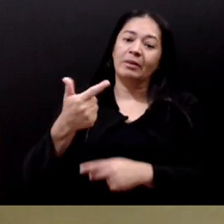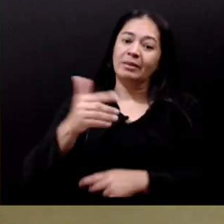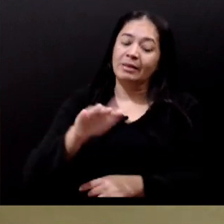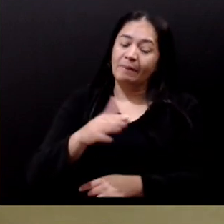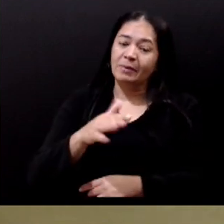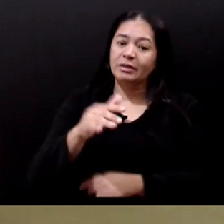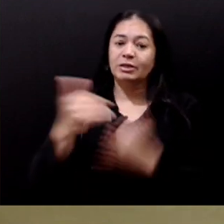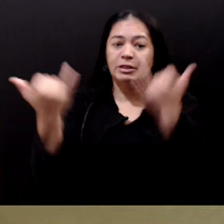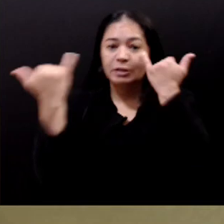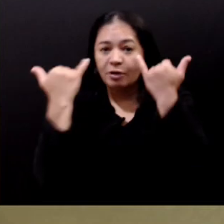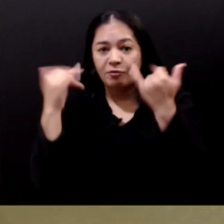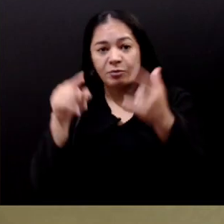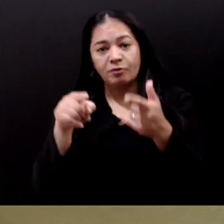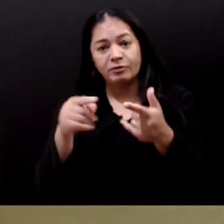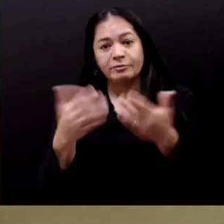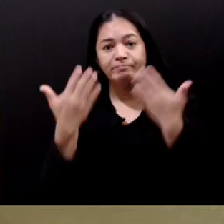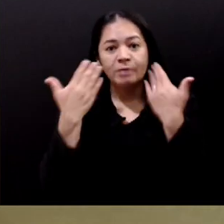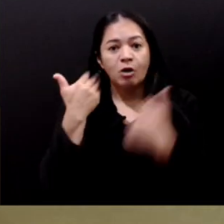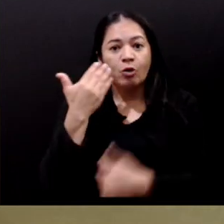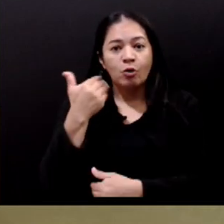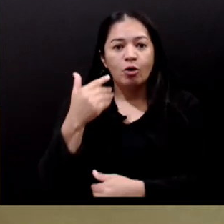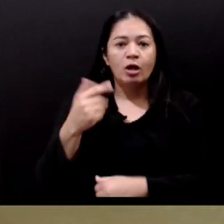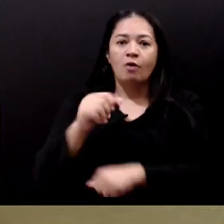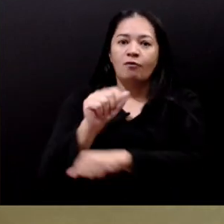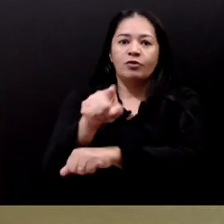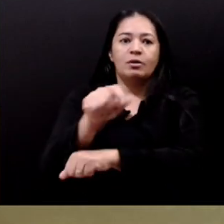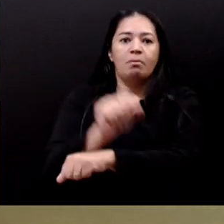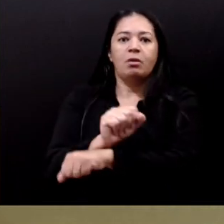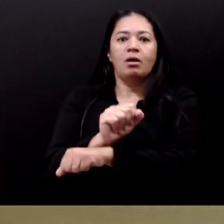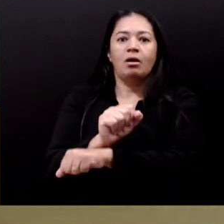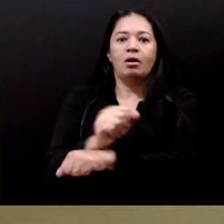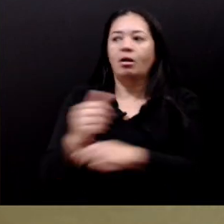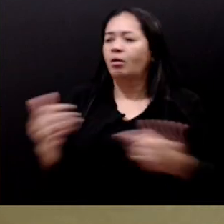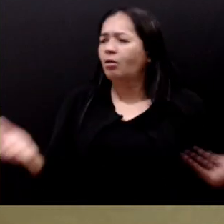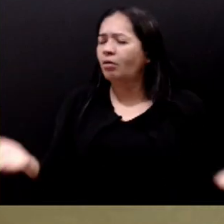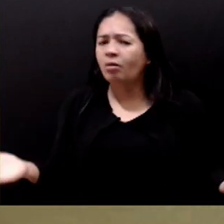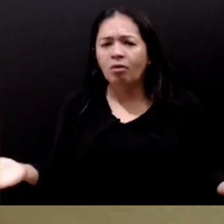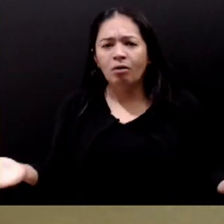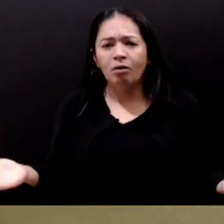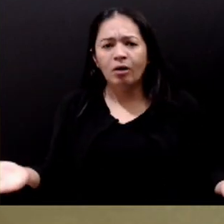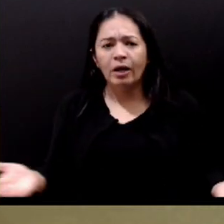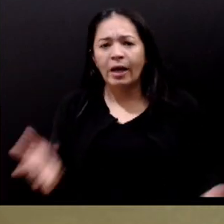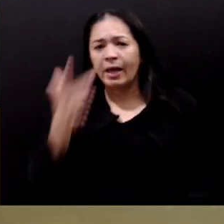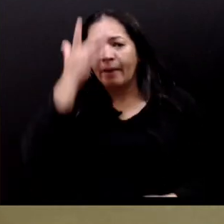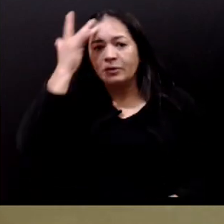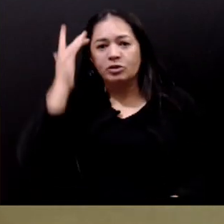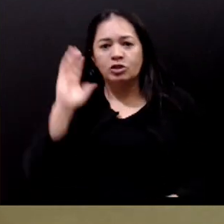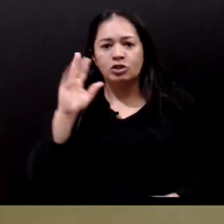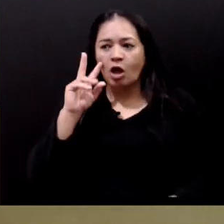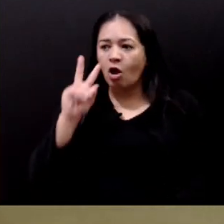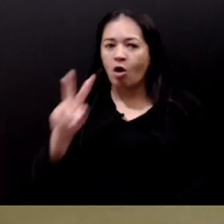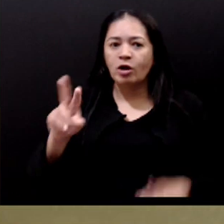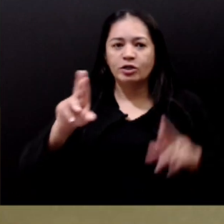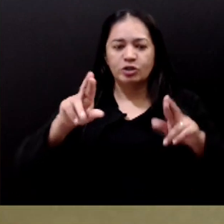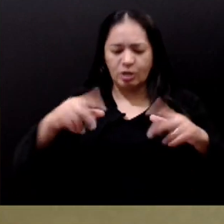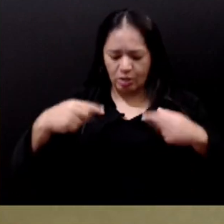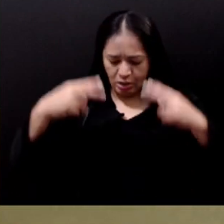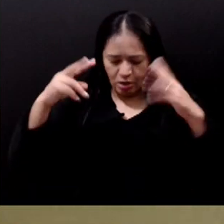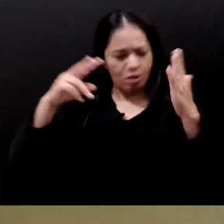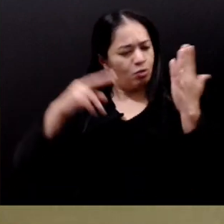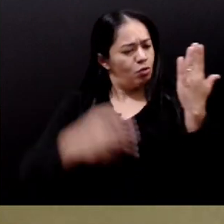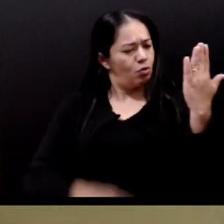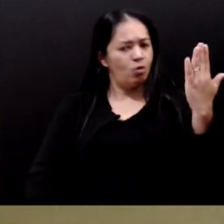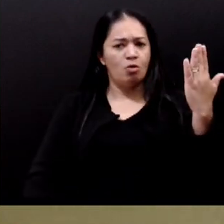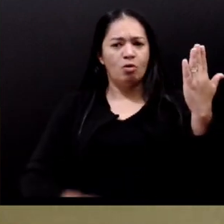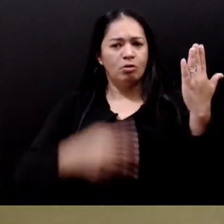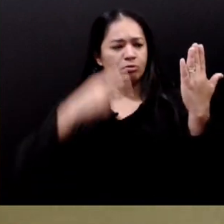você vai parar, vai dar um stop, espera aí, né. Aí a pessoa já começa a ter um olhar diferente, ela se olha no espelho, ela não se vê da Uhum, forma que